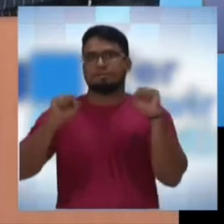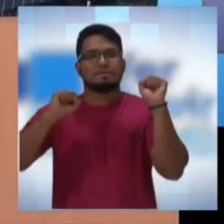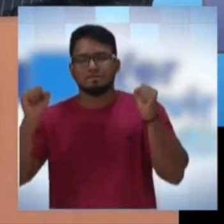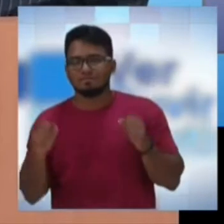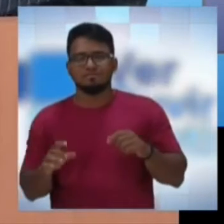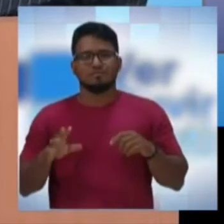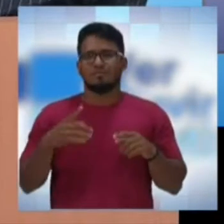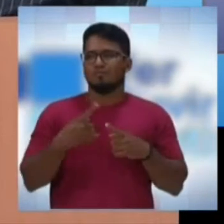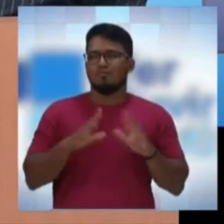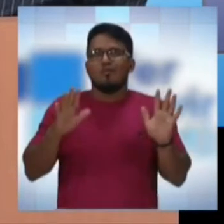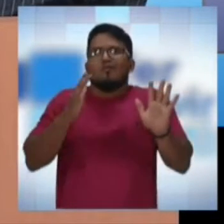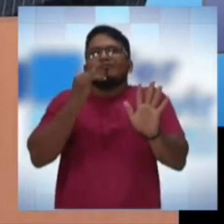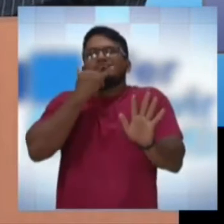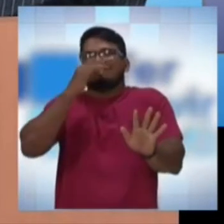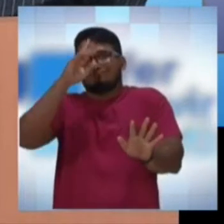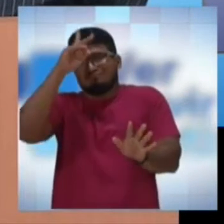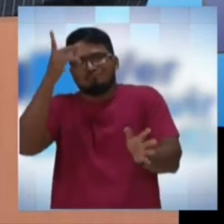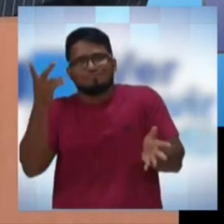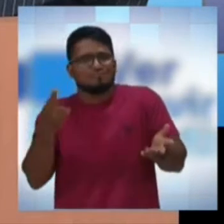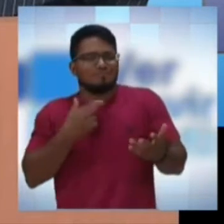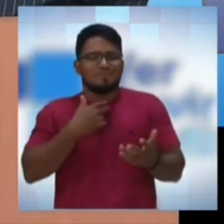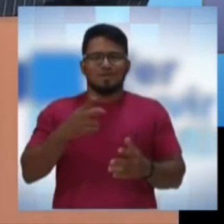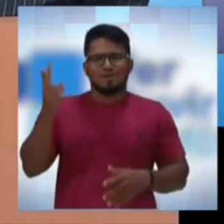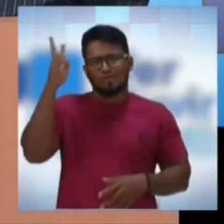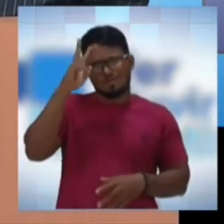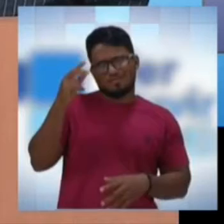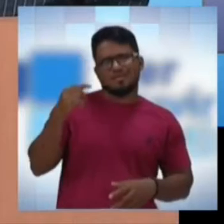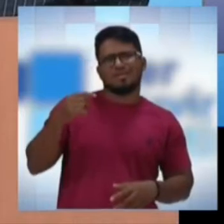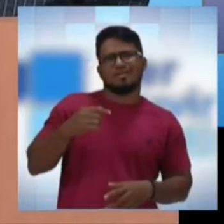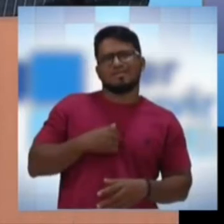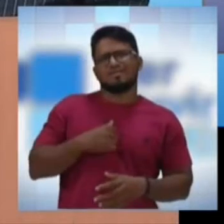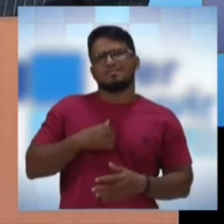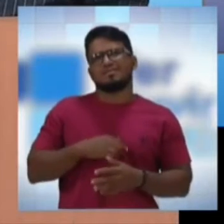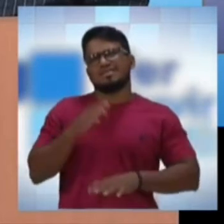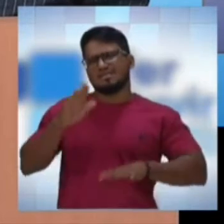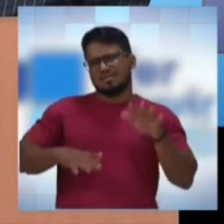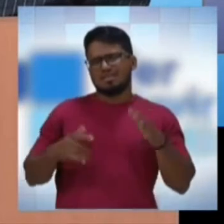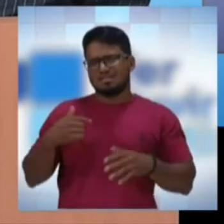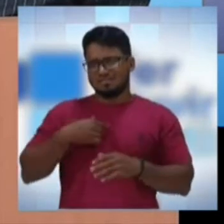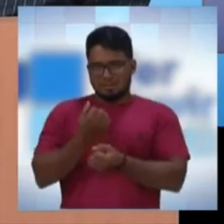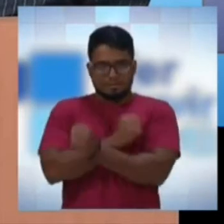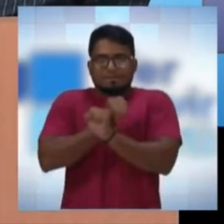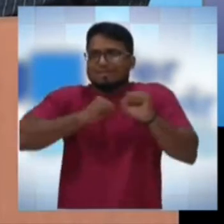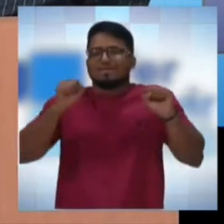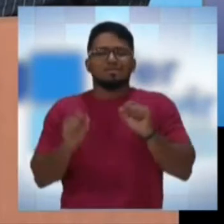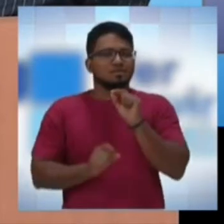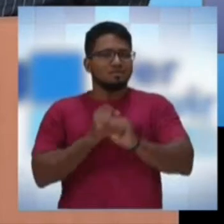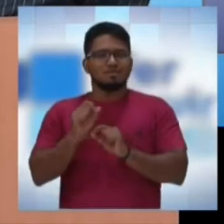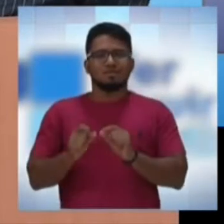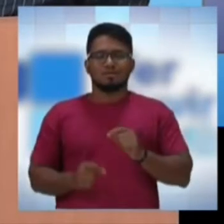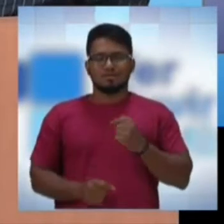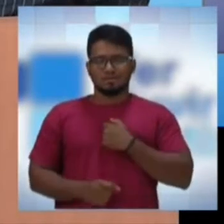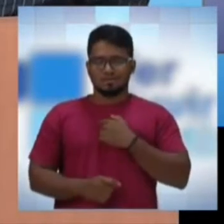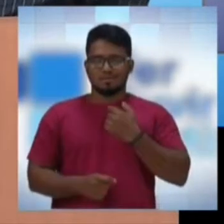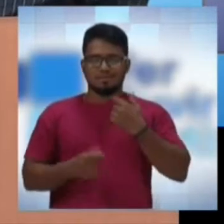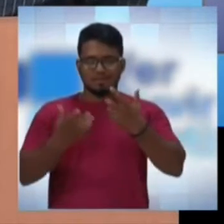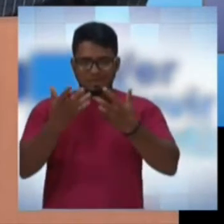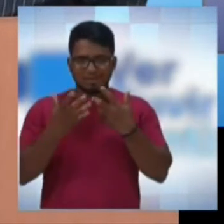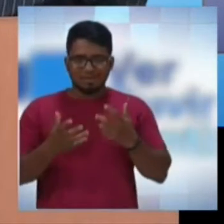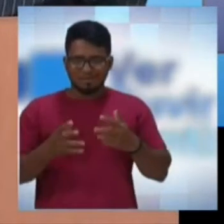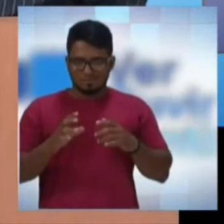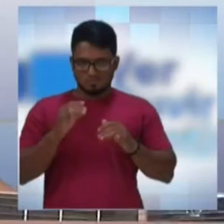assim... poxa, isso aqui não devia ter acontecido. Eu lembro de uma, assim, que às vezes me deixa irritada, que